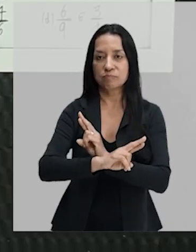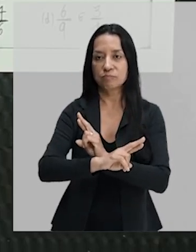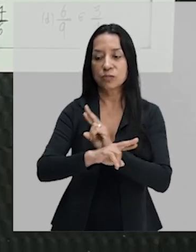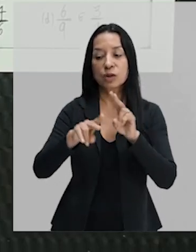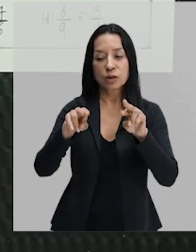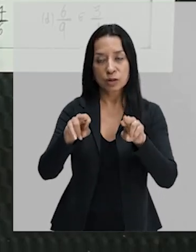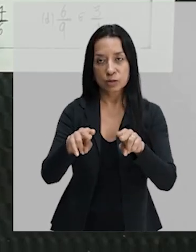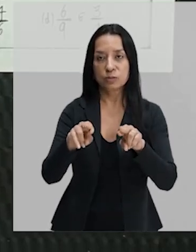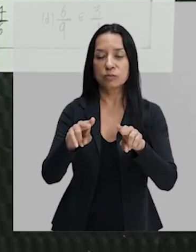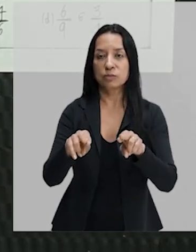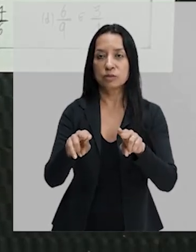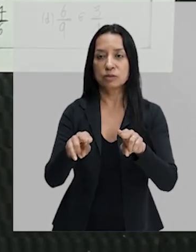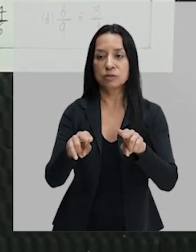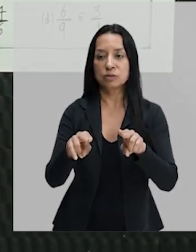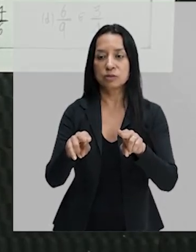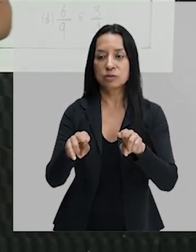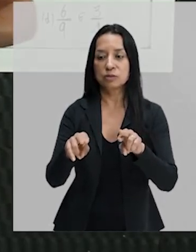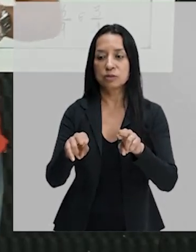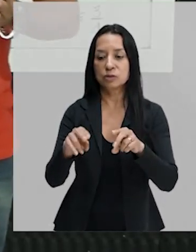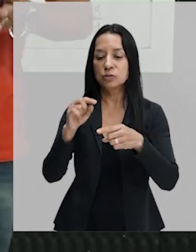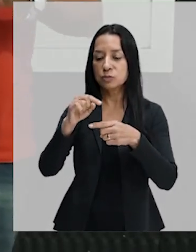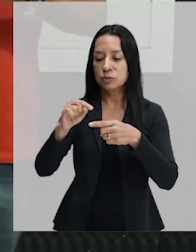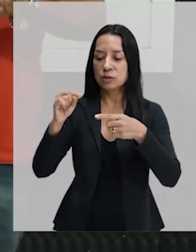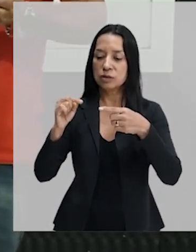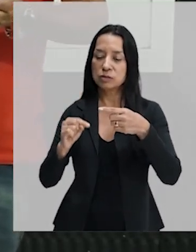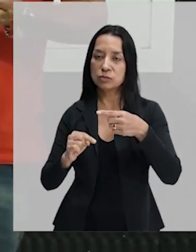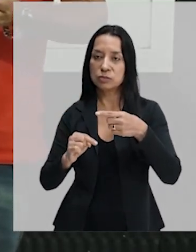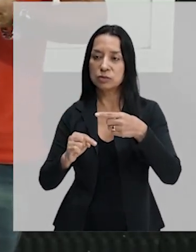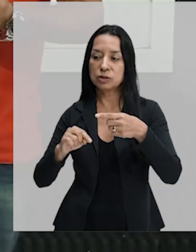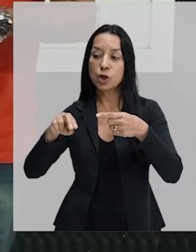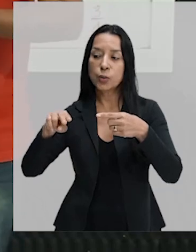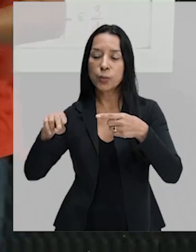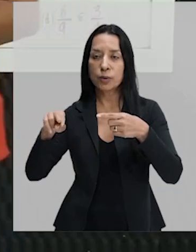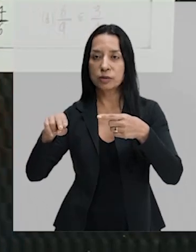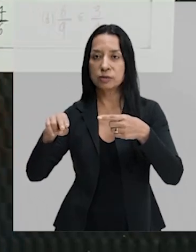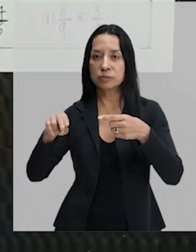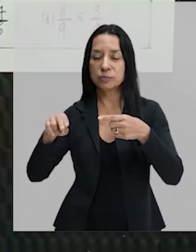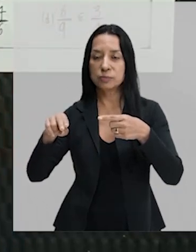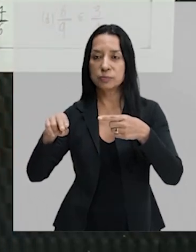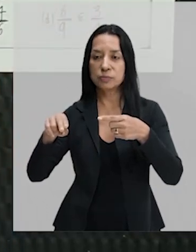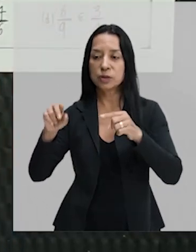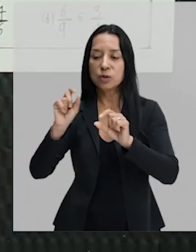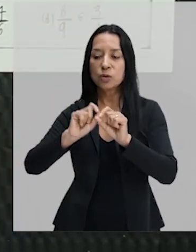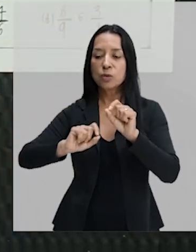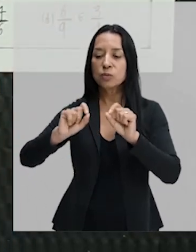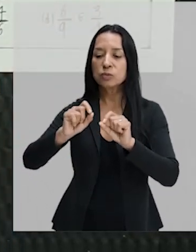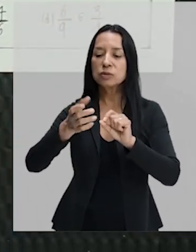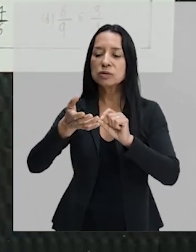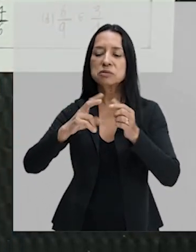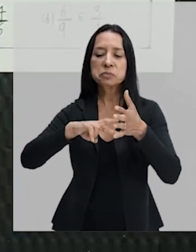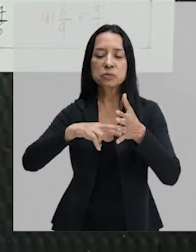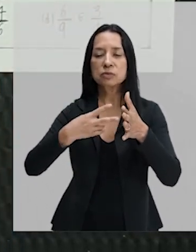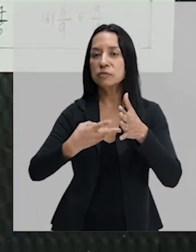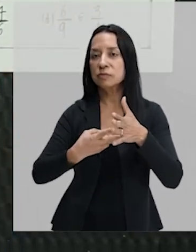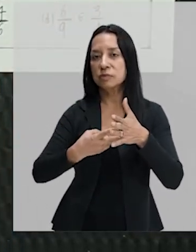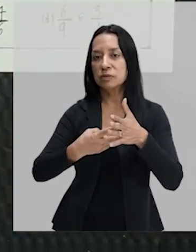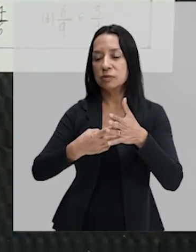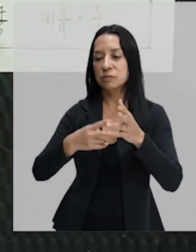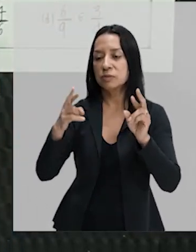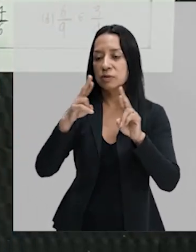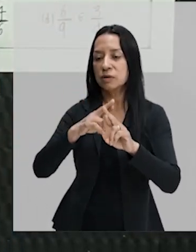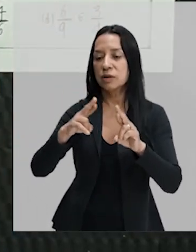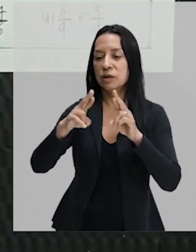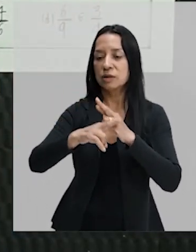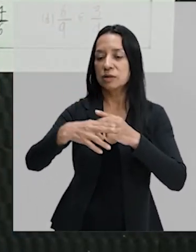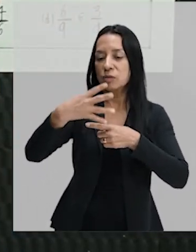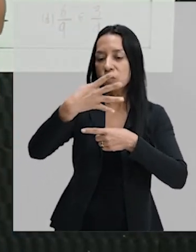uma igualdade, na verdade, entre duas razões iguais. Tá? E aqui, o que eu quero dizer com isso? Que a relação